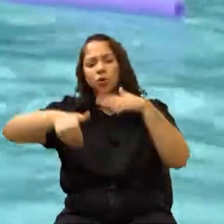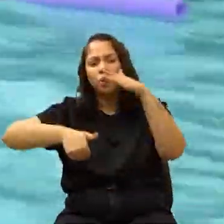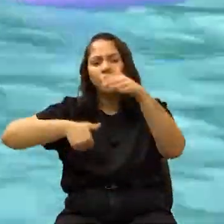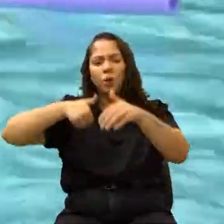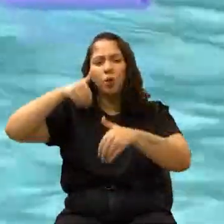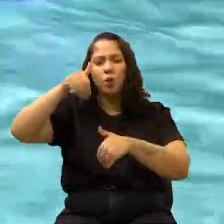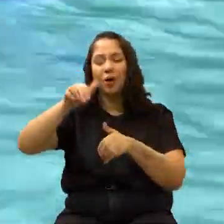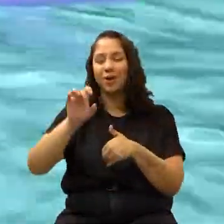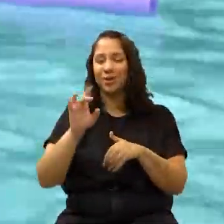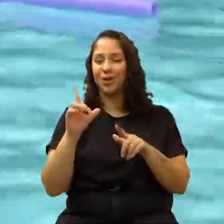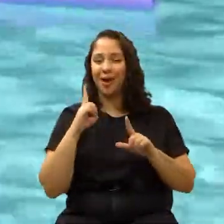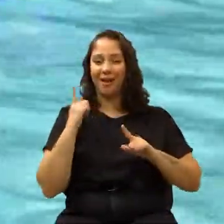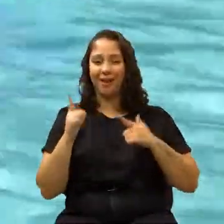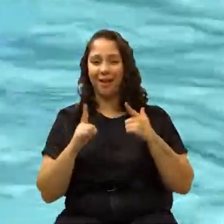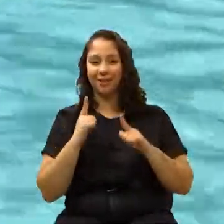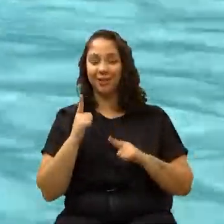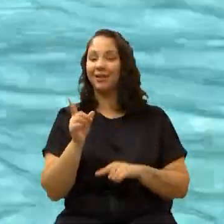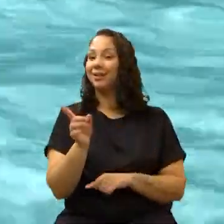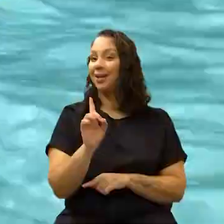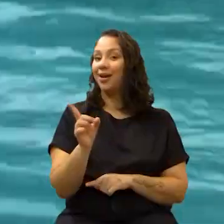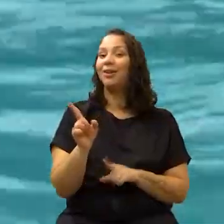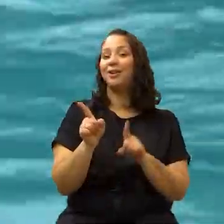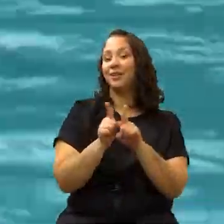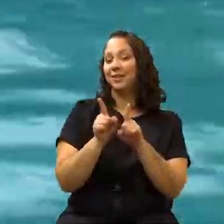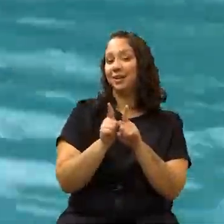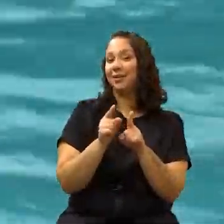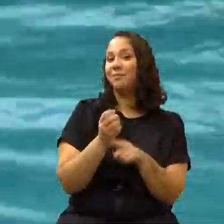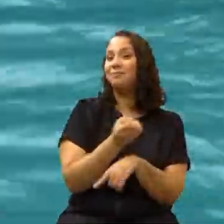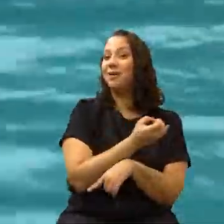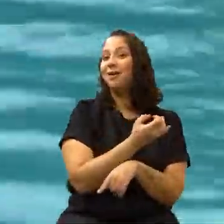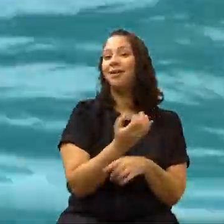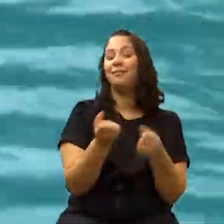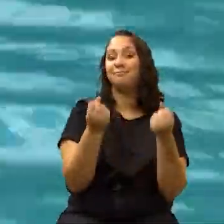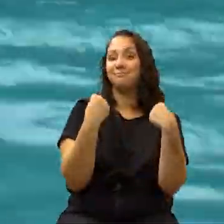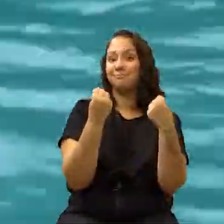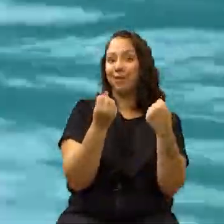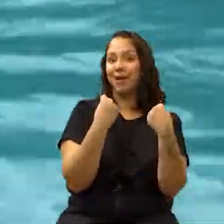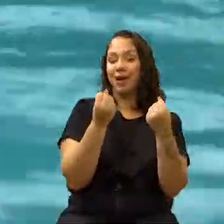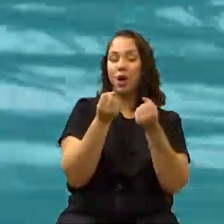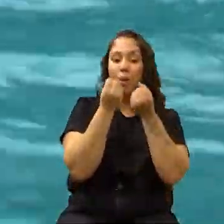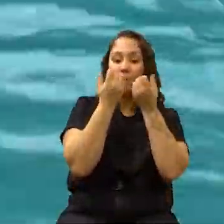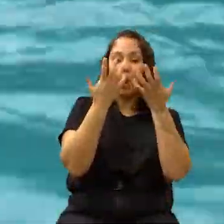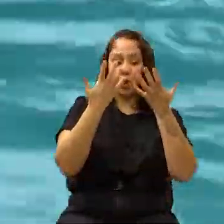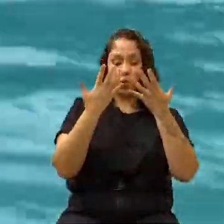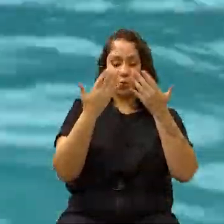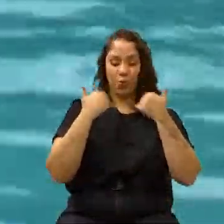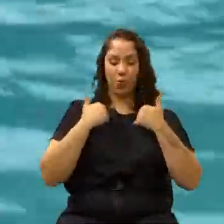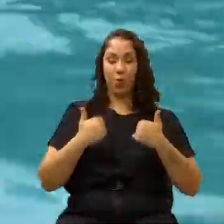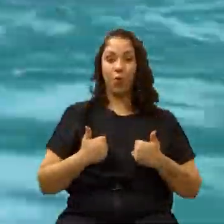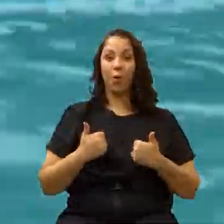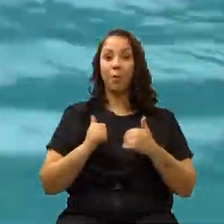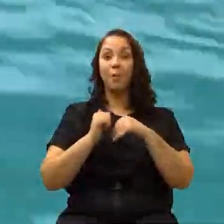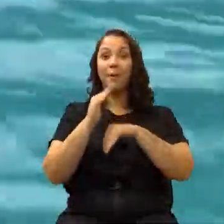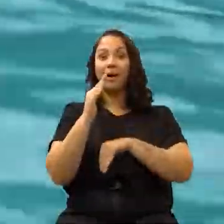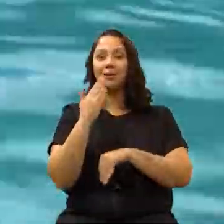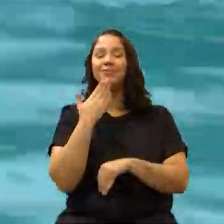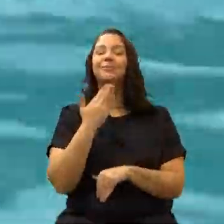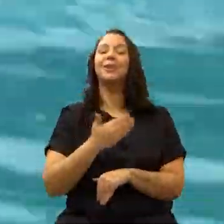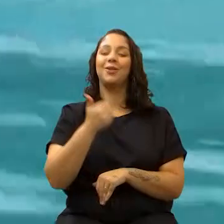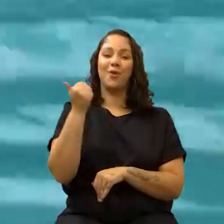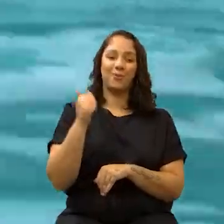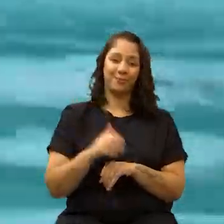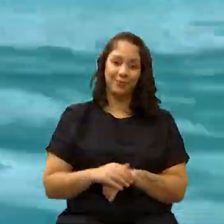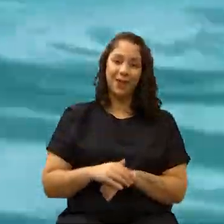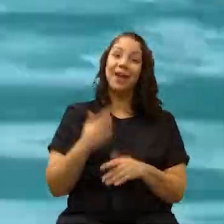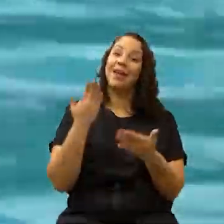piscina vai além do lazer. Todo mundo sabe que qualquer quantidade de atividade física faz bem para o corpo, e quanto